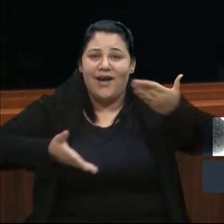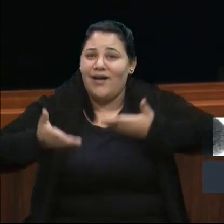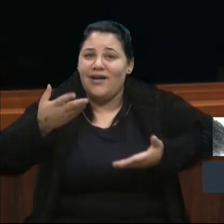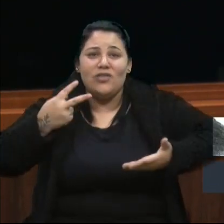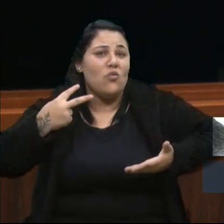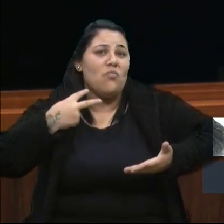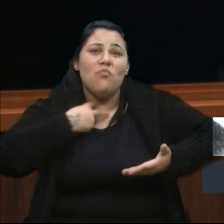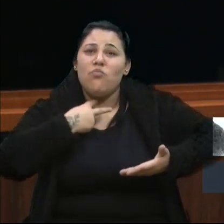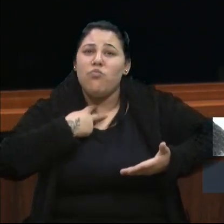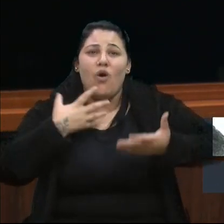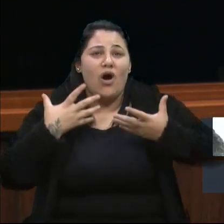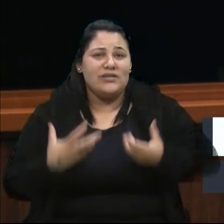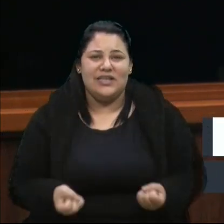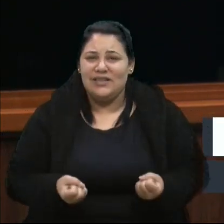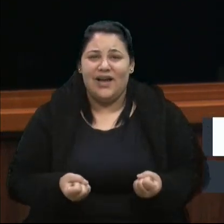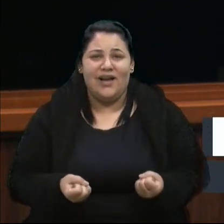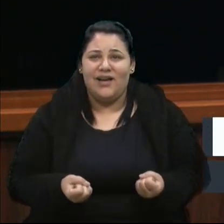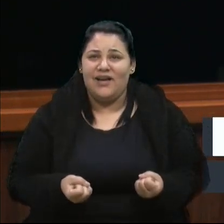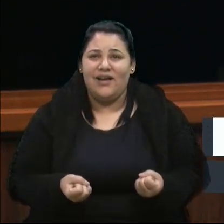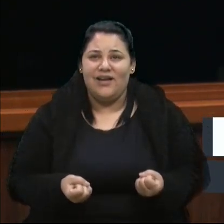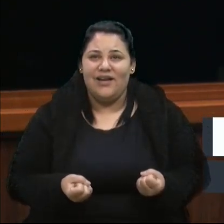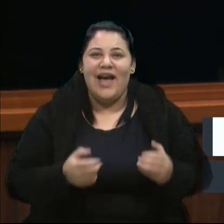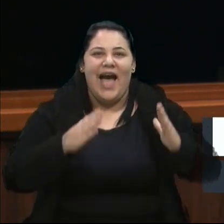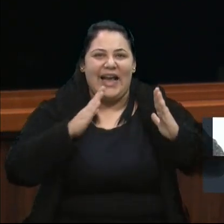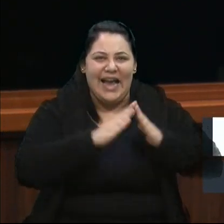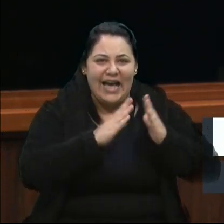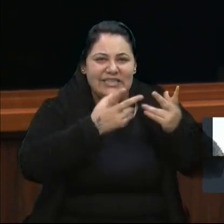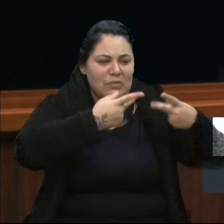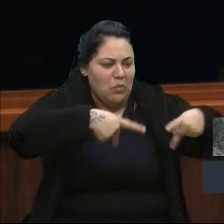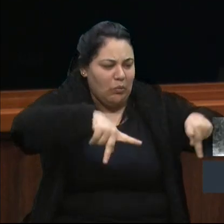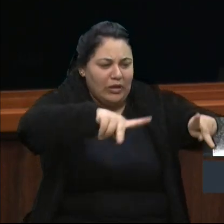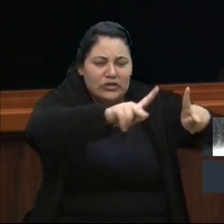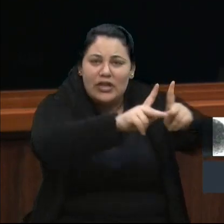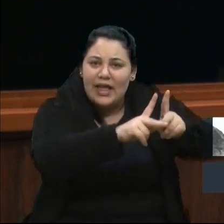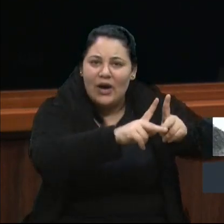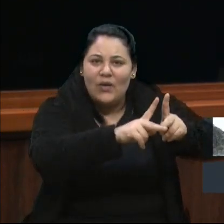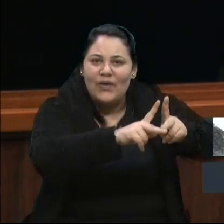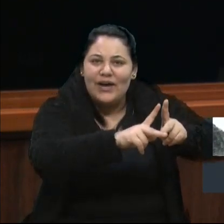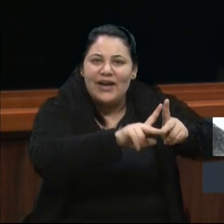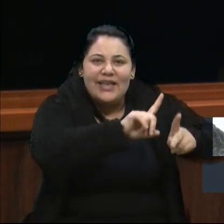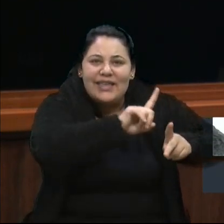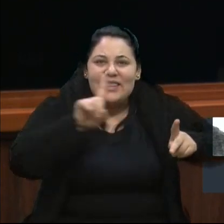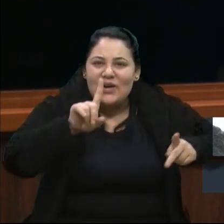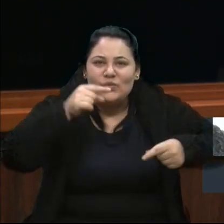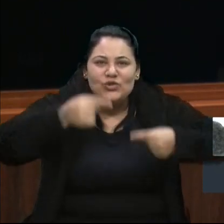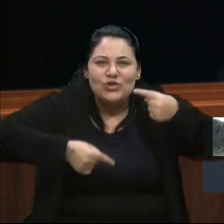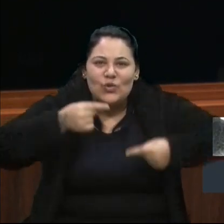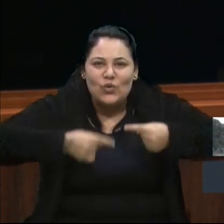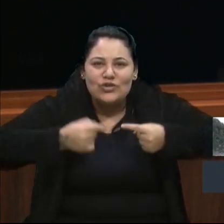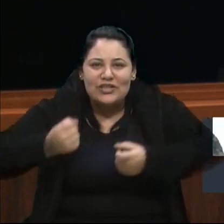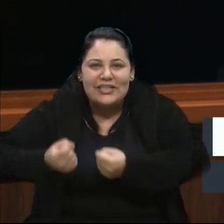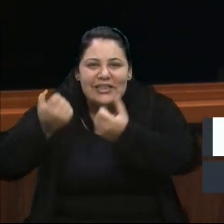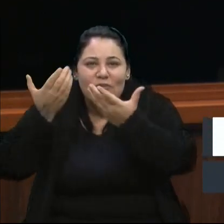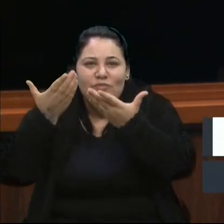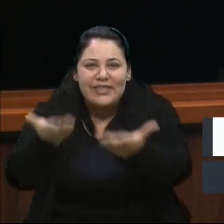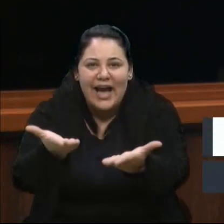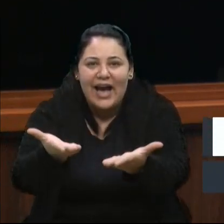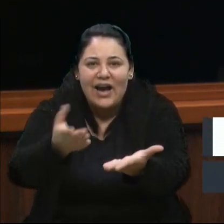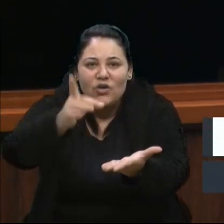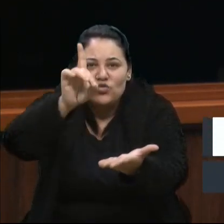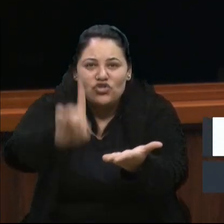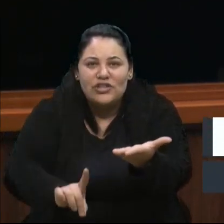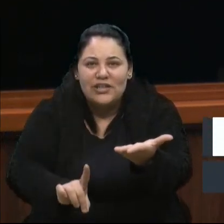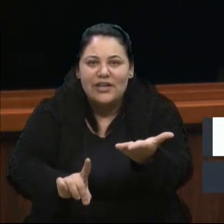inadmissível. Uma casa do povo que não debate, que não se dá o direito das pessoas apresentarem